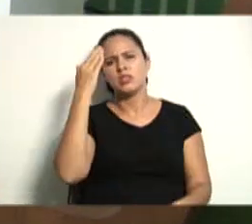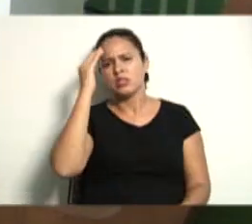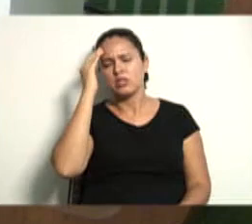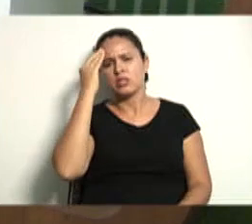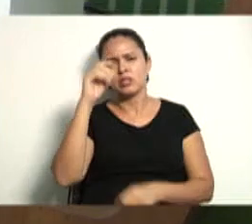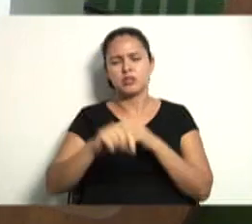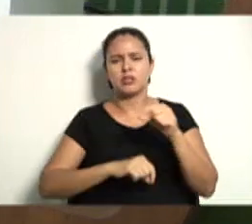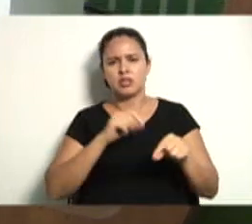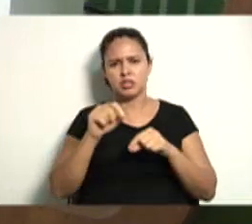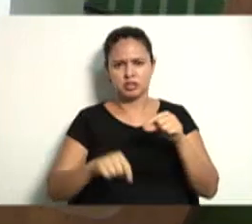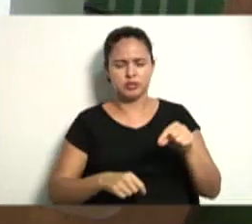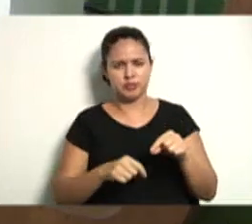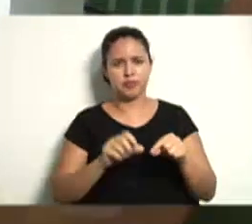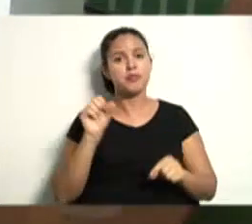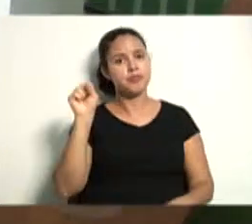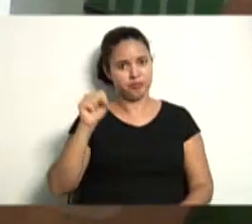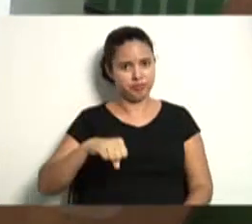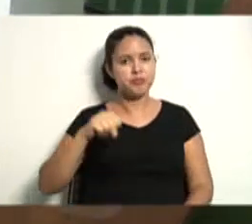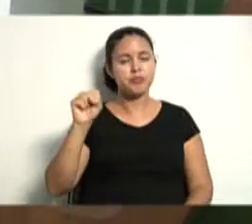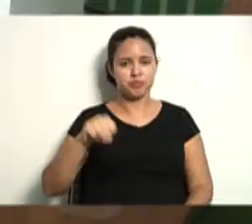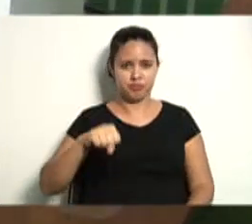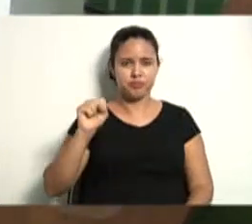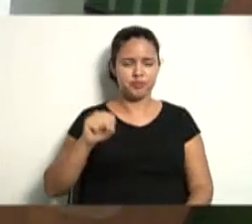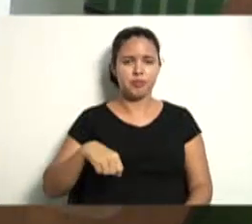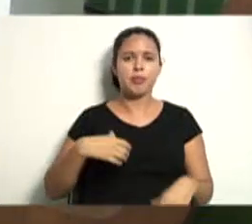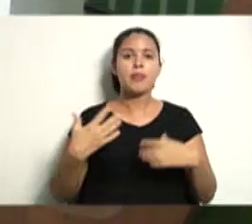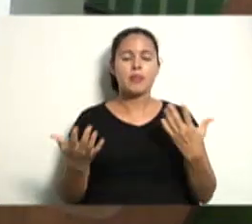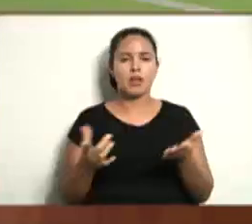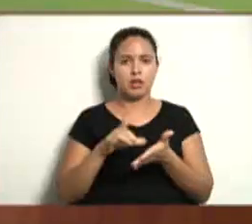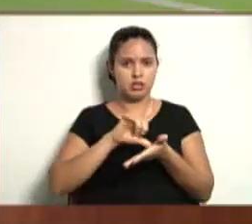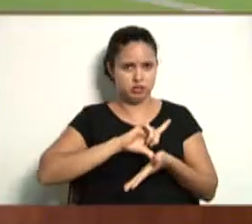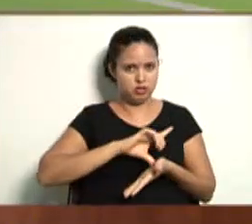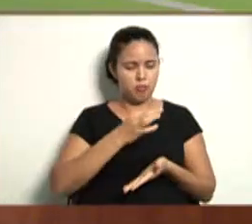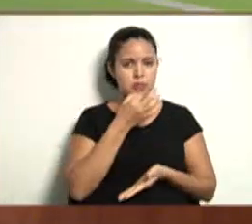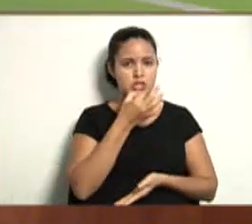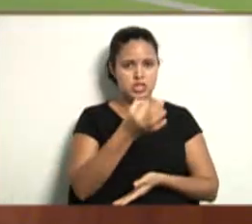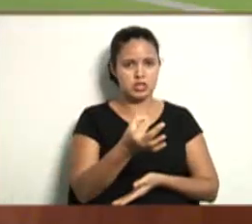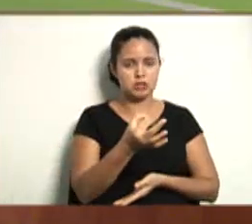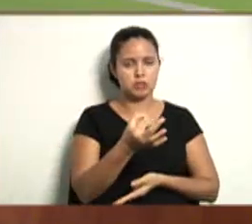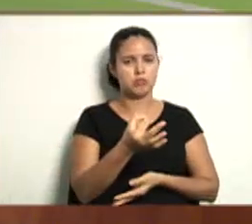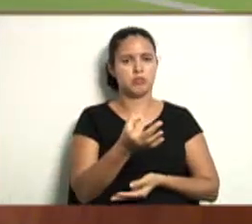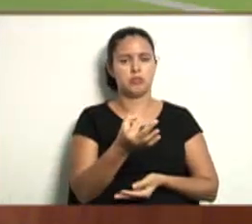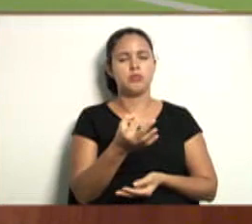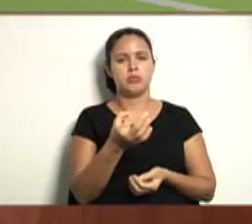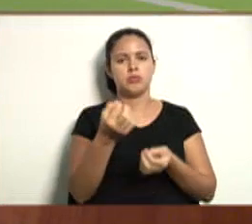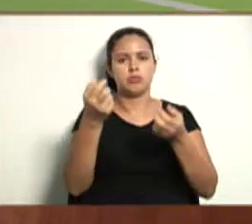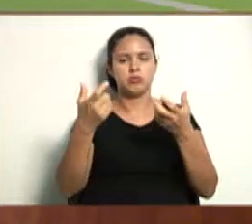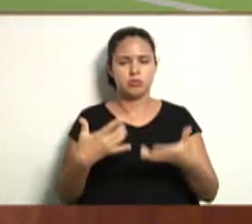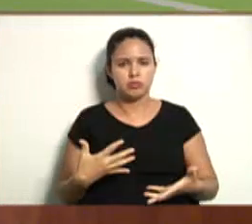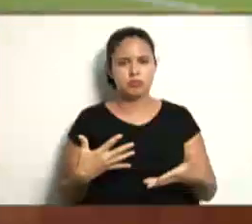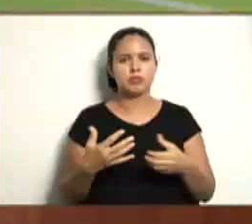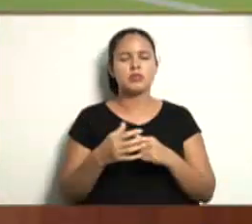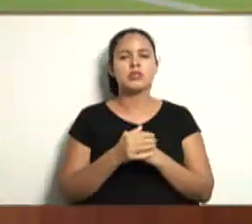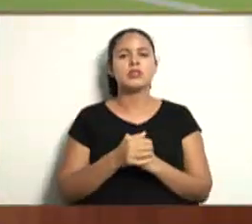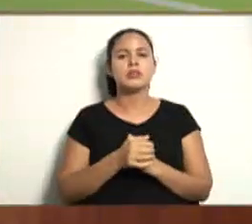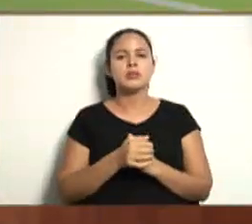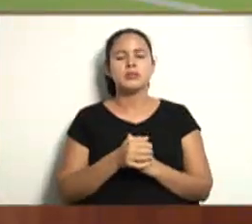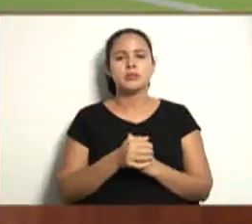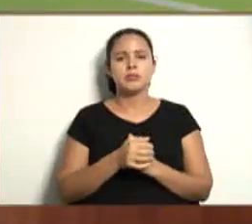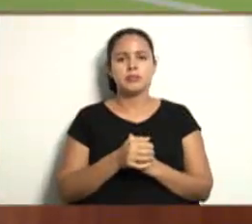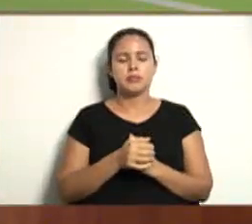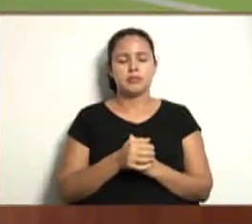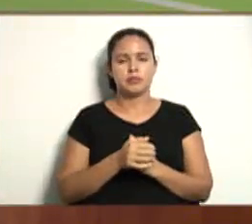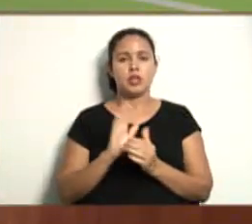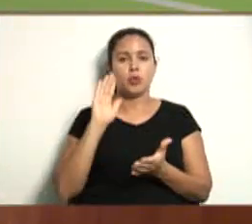trabalho? Ah, sim. Antes de falar a minha opinião, obrigado por interrogar,